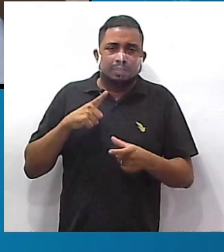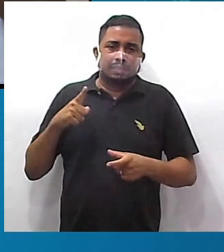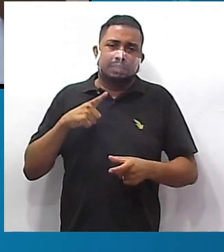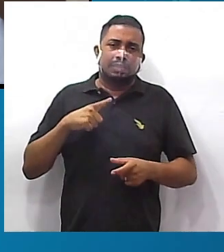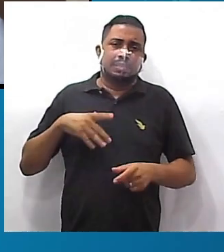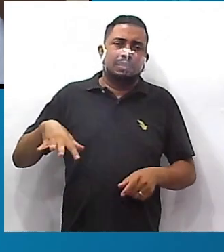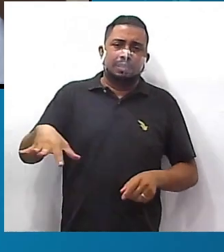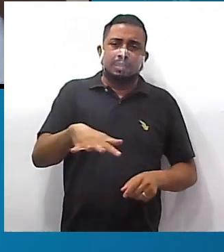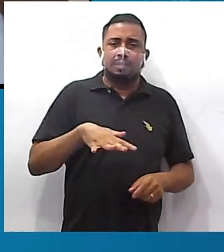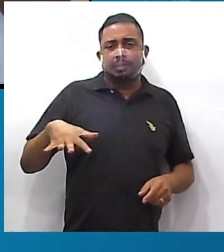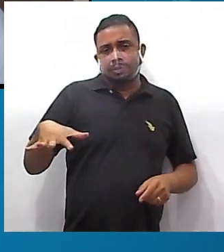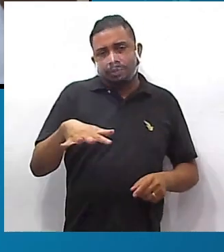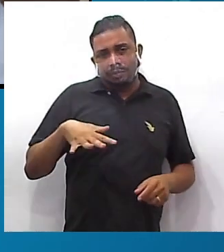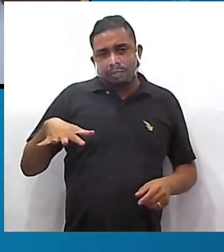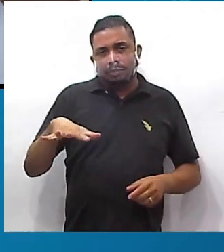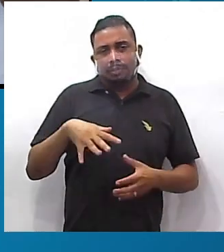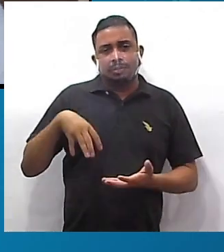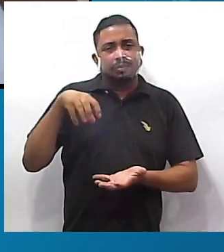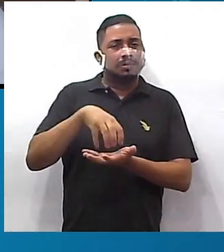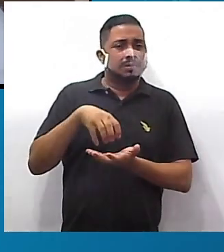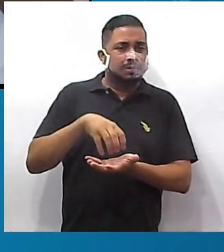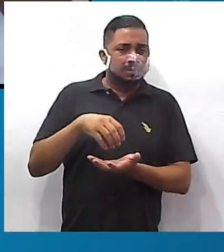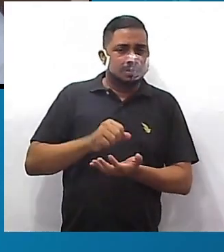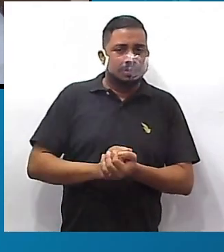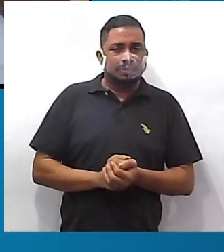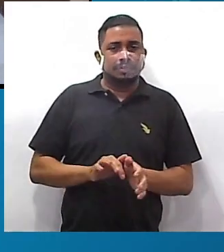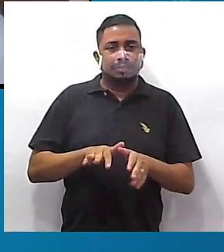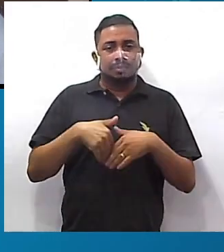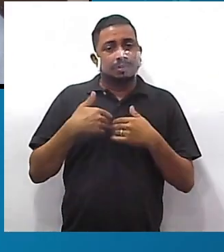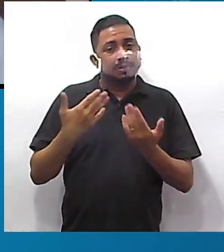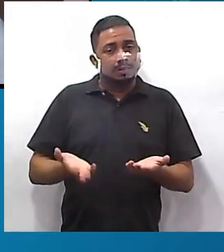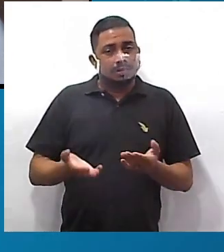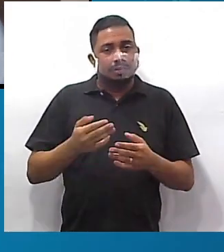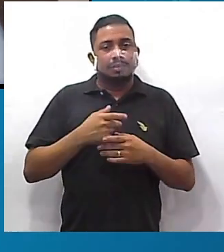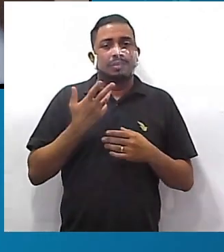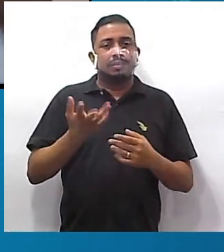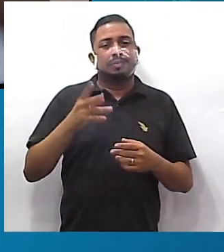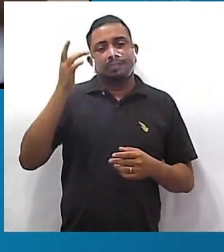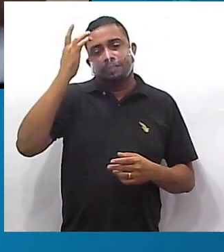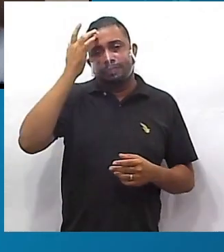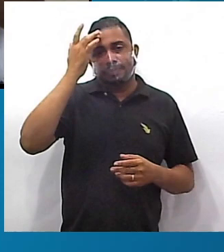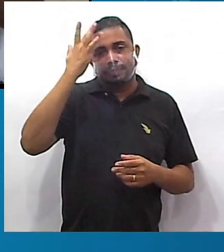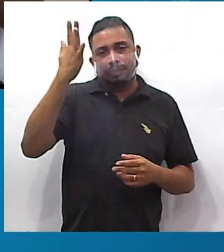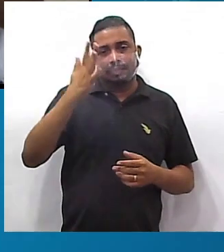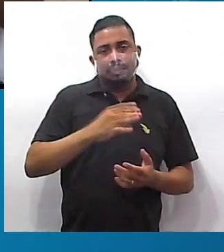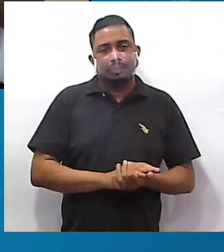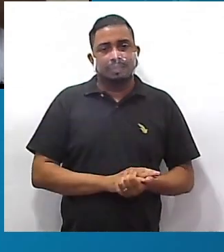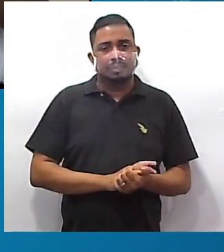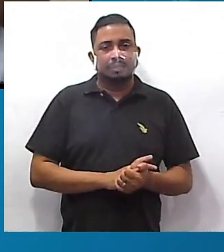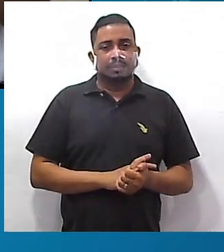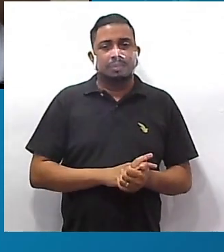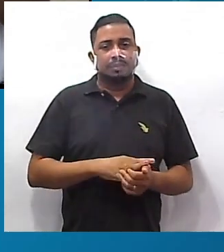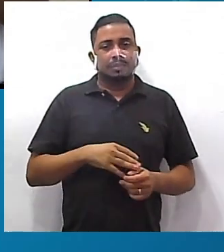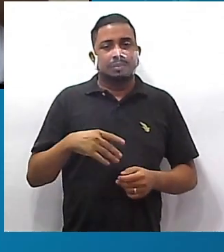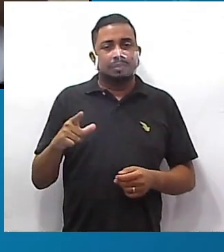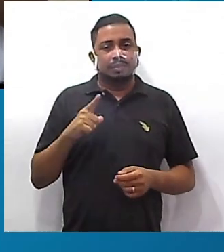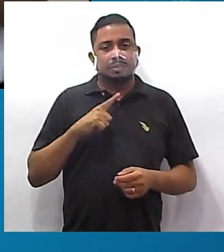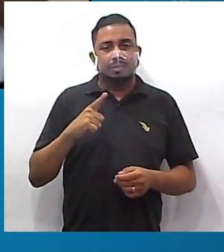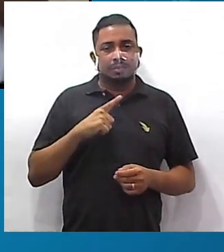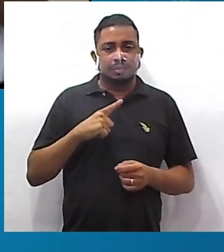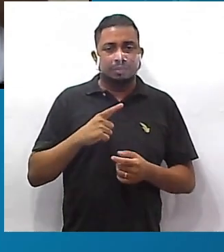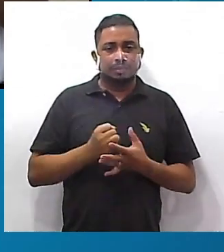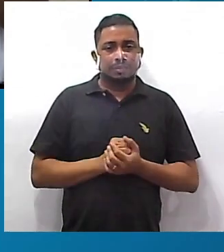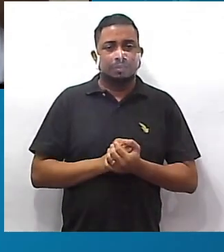está atuando, o setor que ele está atuando. Então, isso aí facilita nas suas medidas de